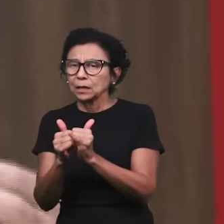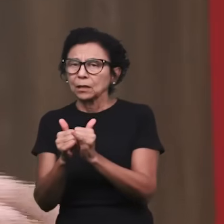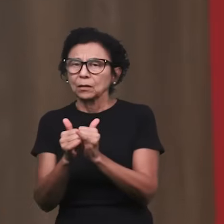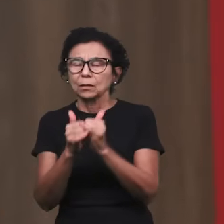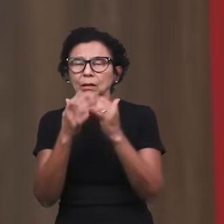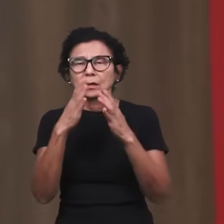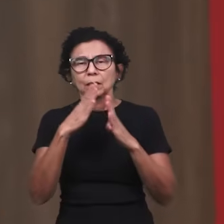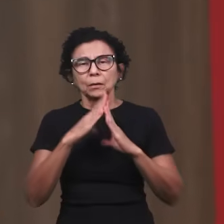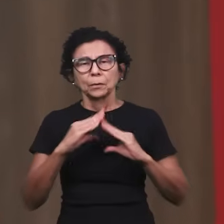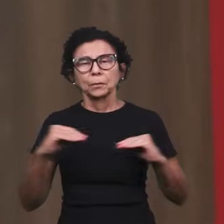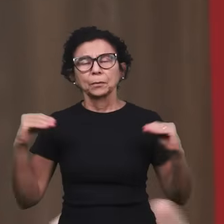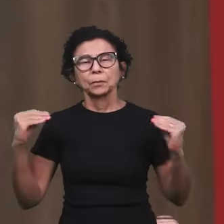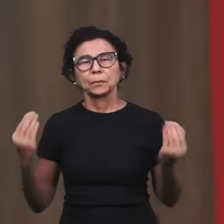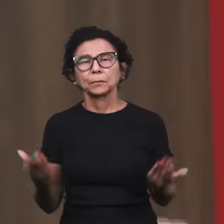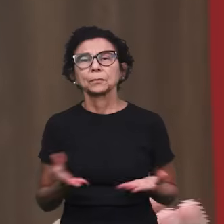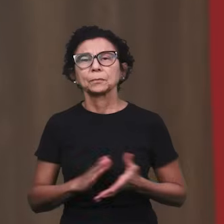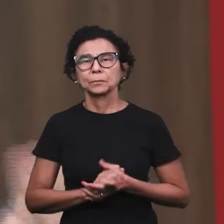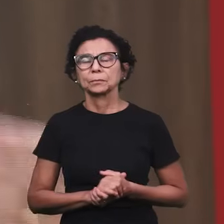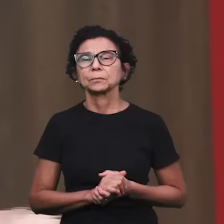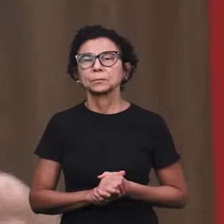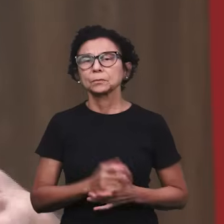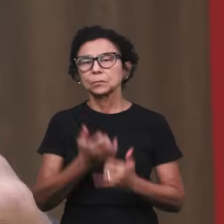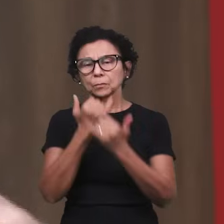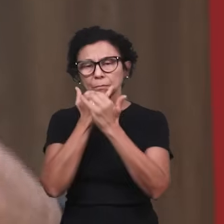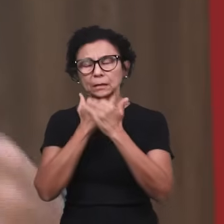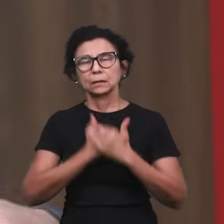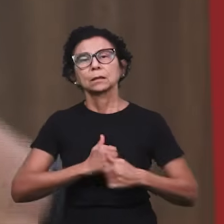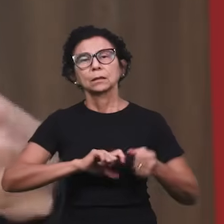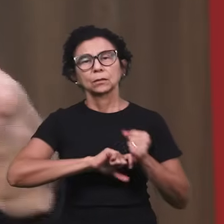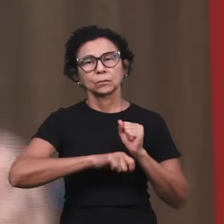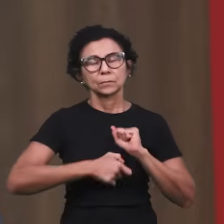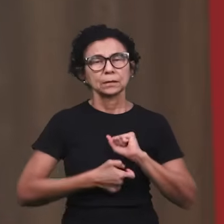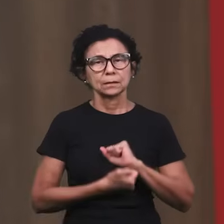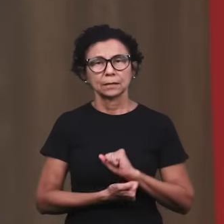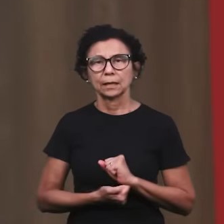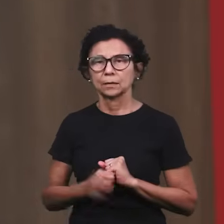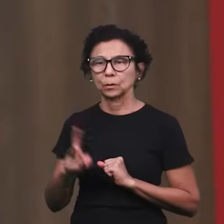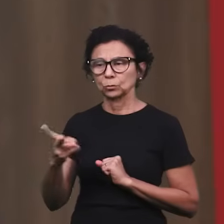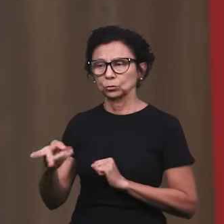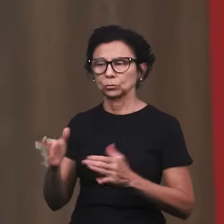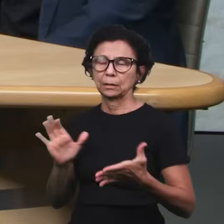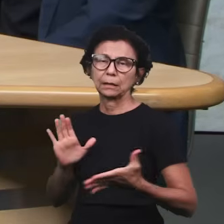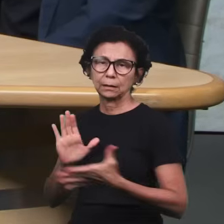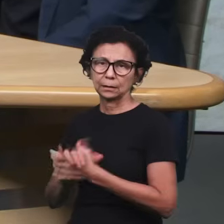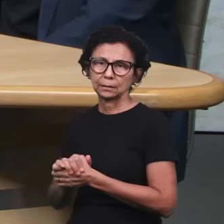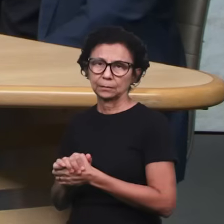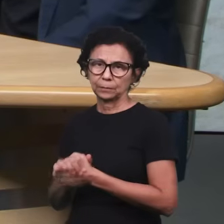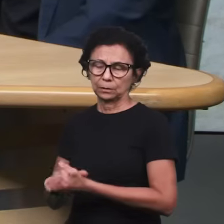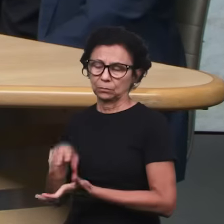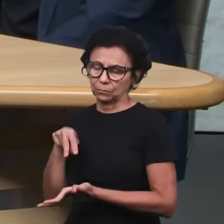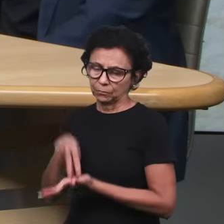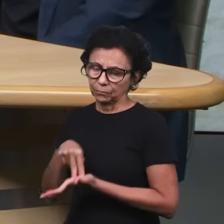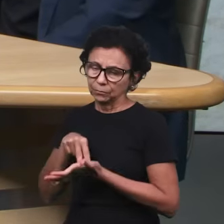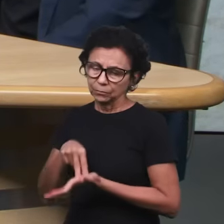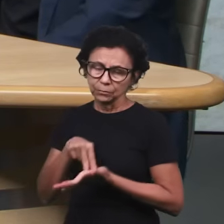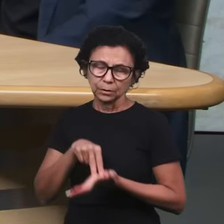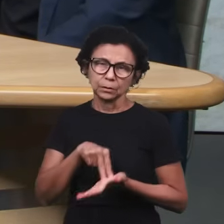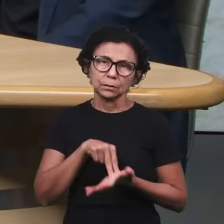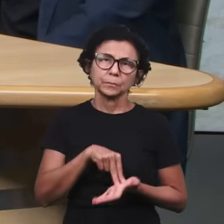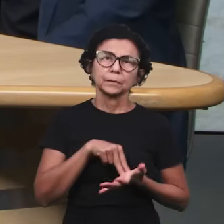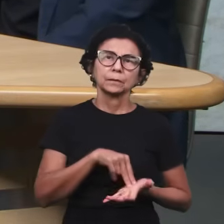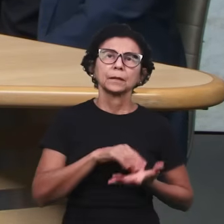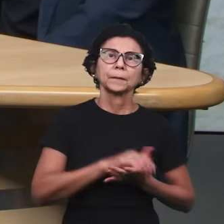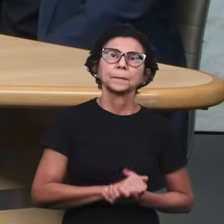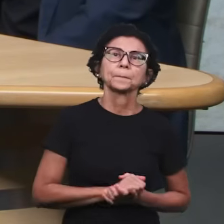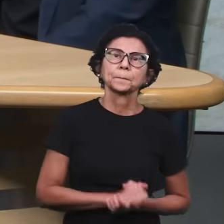do perdão, acho que é também dos mistérios para sustentar o casamento. Nesse aspecto da renúncia, não